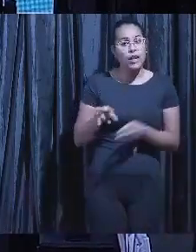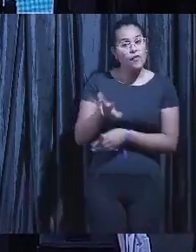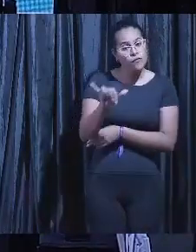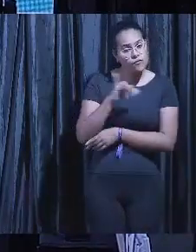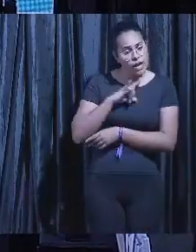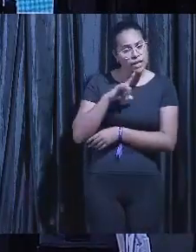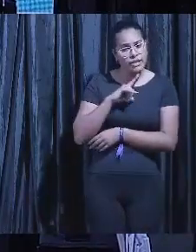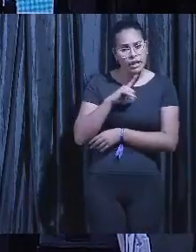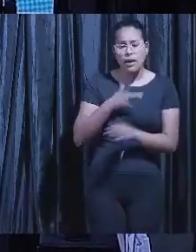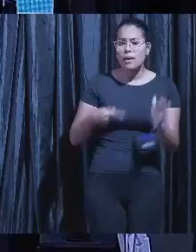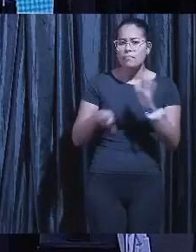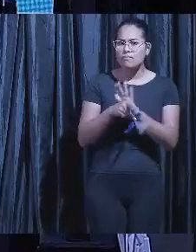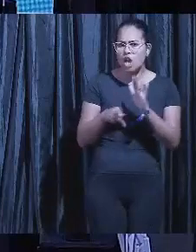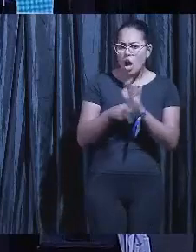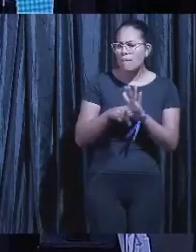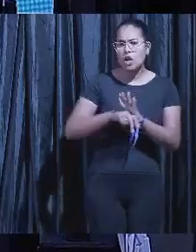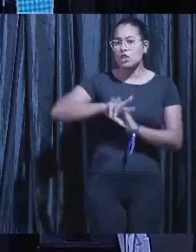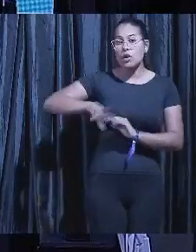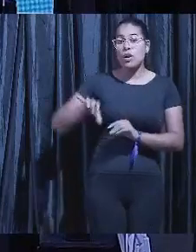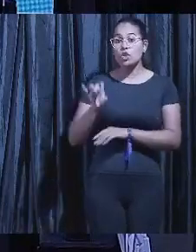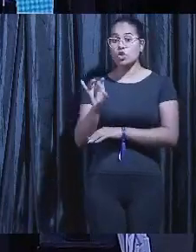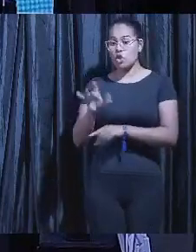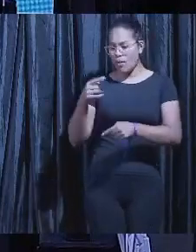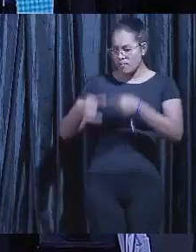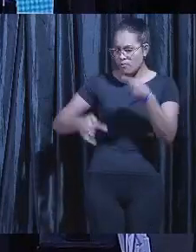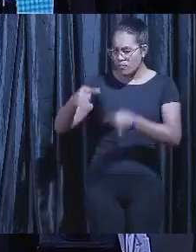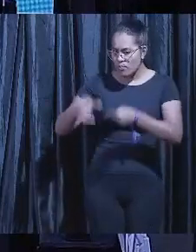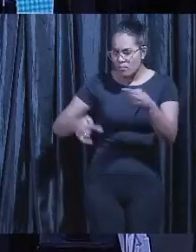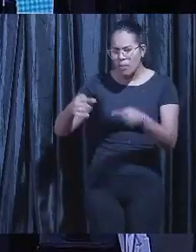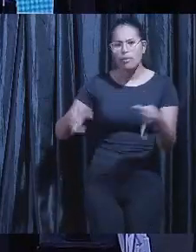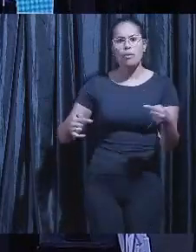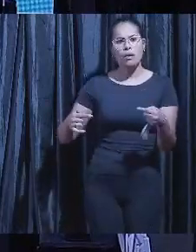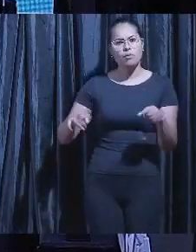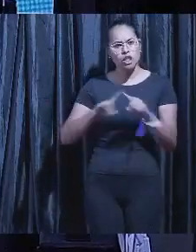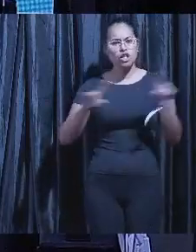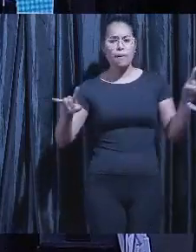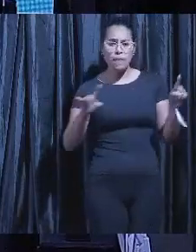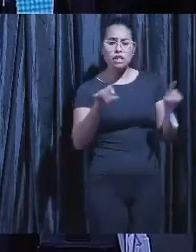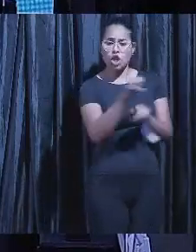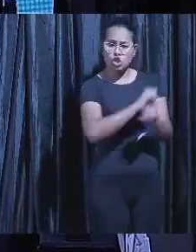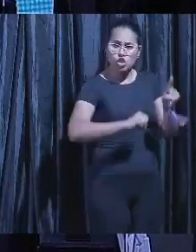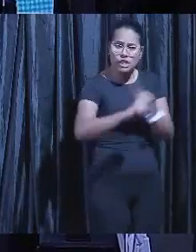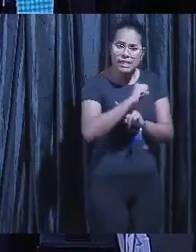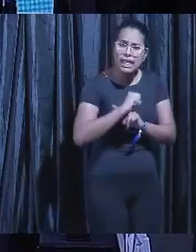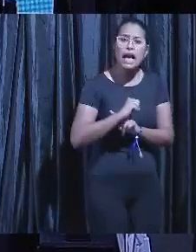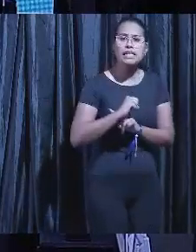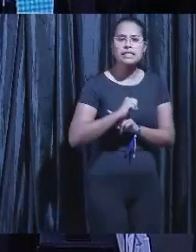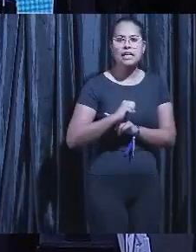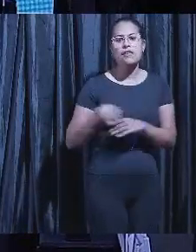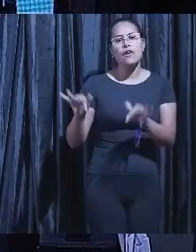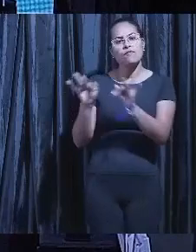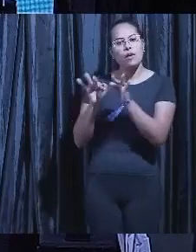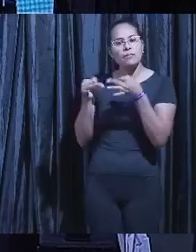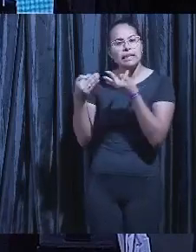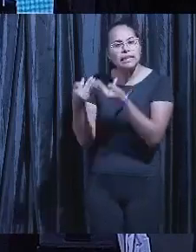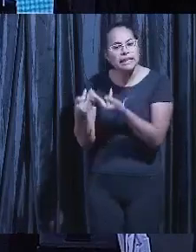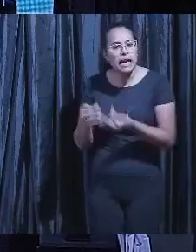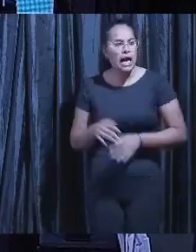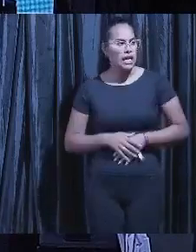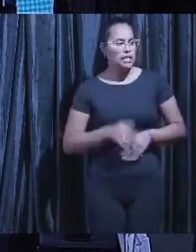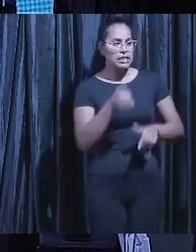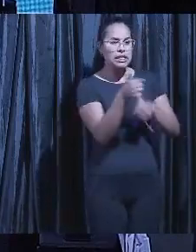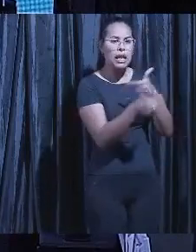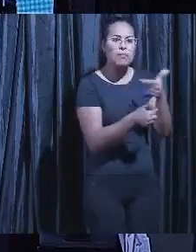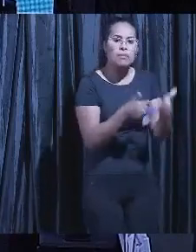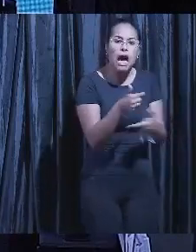consequências não só políticas, como consequências sociais, né? Não só nas relações familiares, mas nas relações do